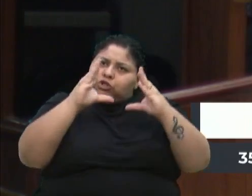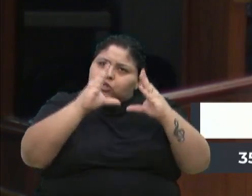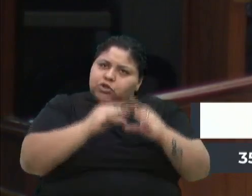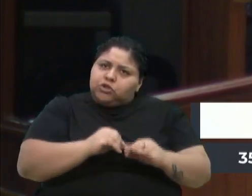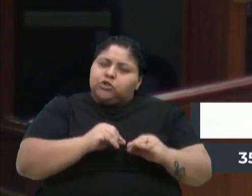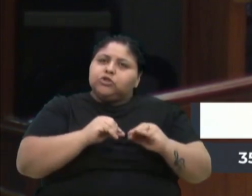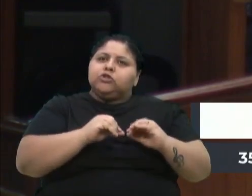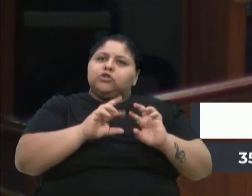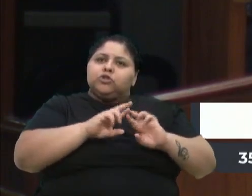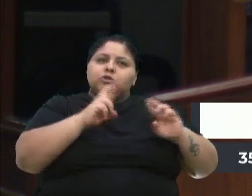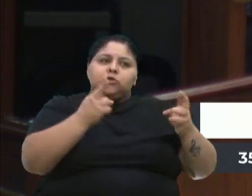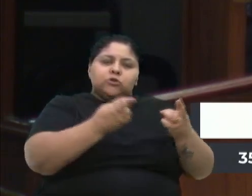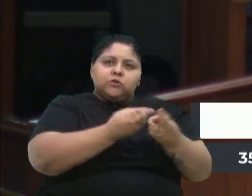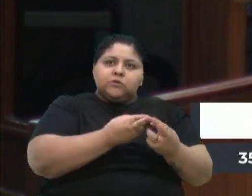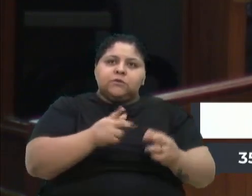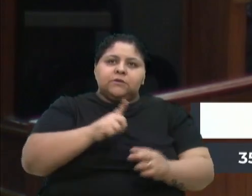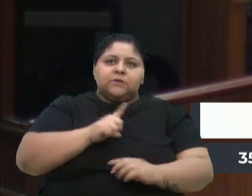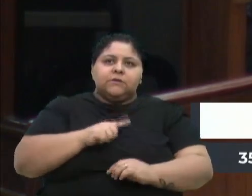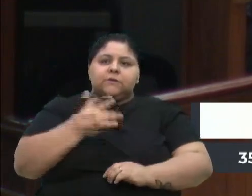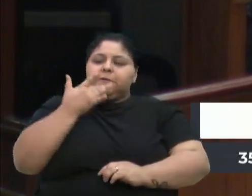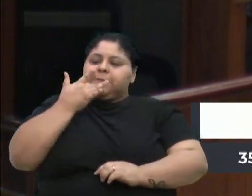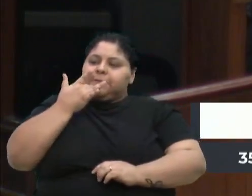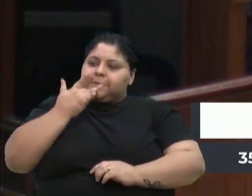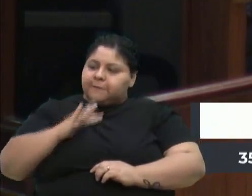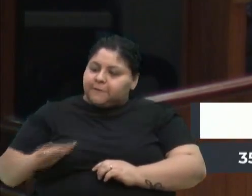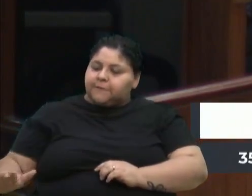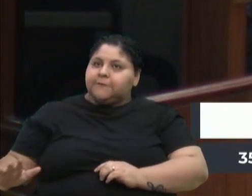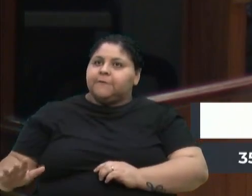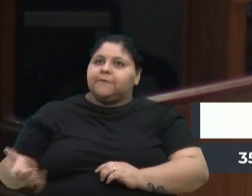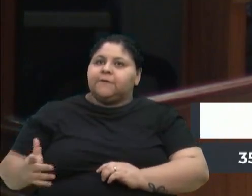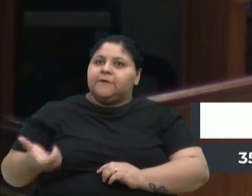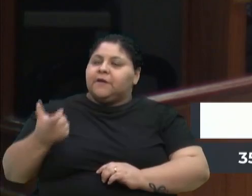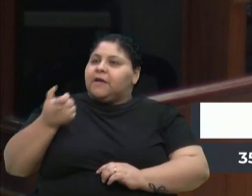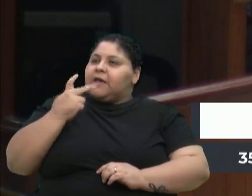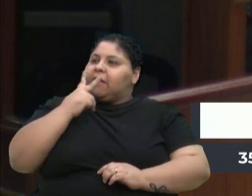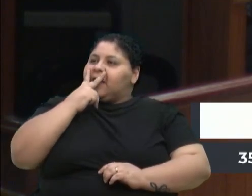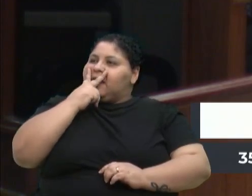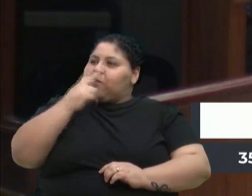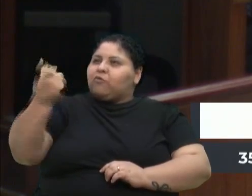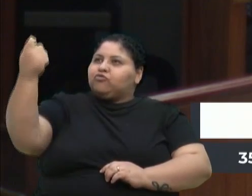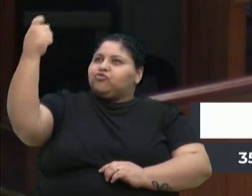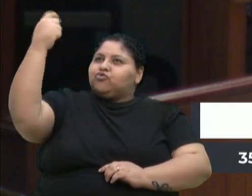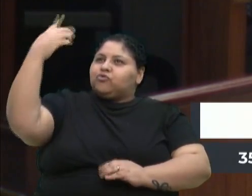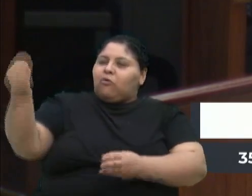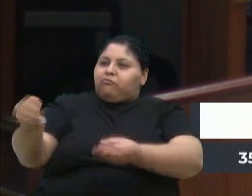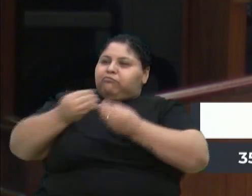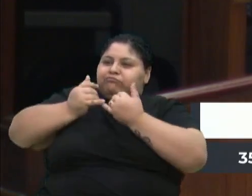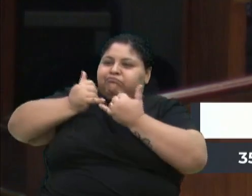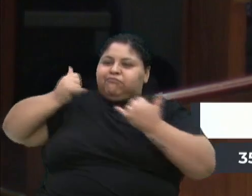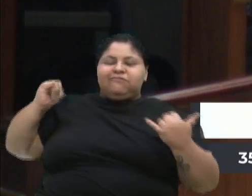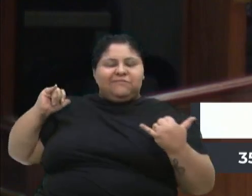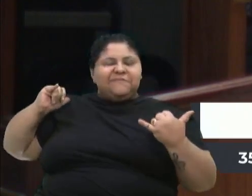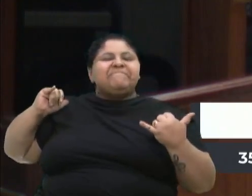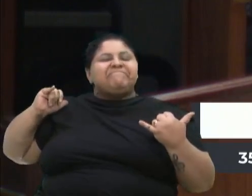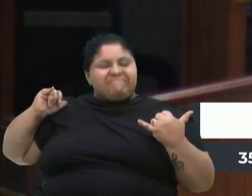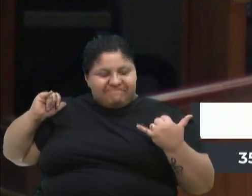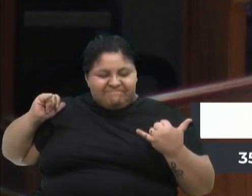solene. Como é bom nós termos as crianças, que a criança é que nem o sol, né? Traz muita energia.